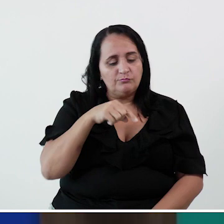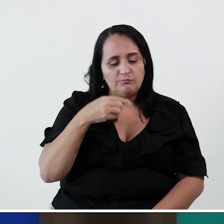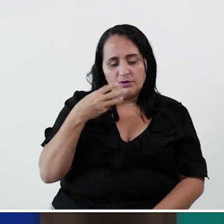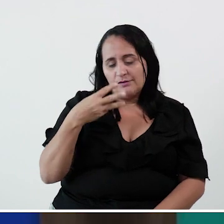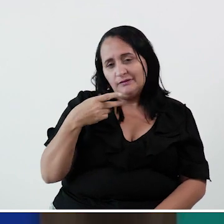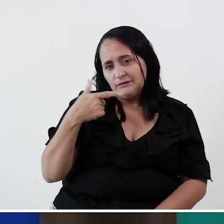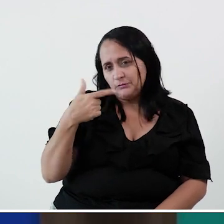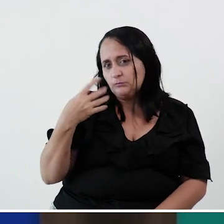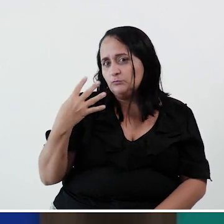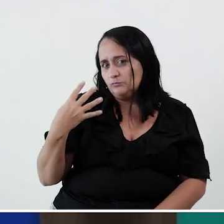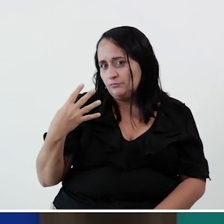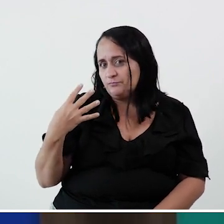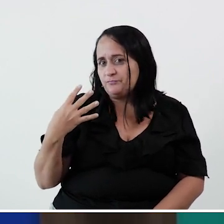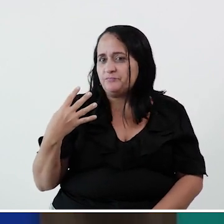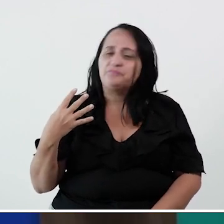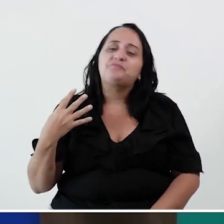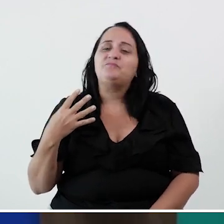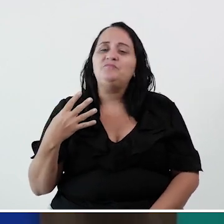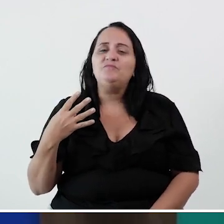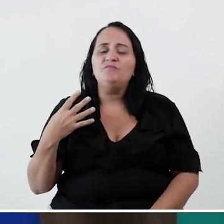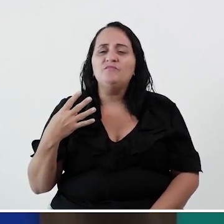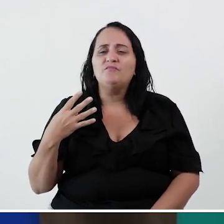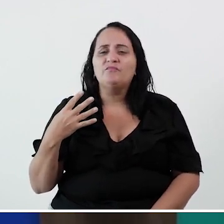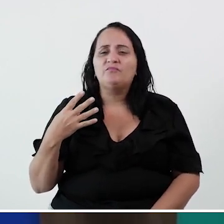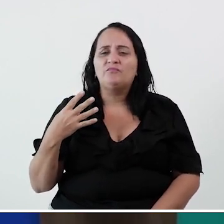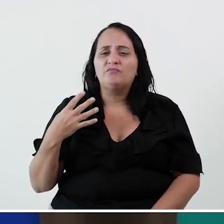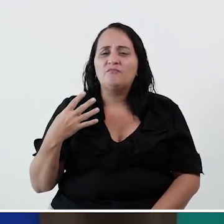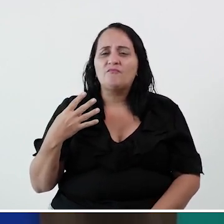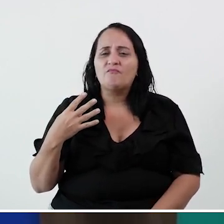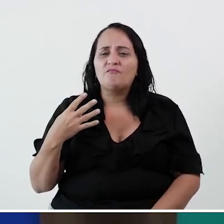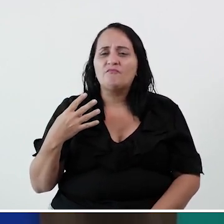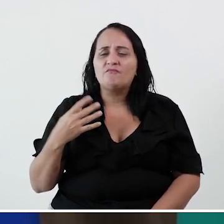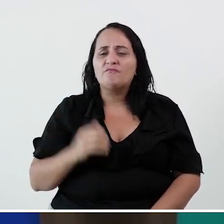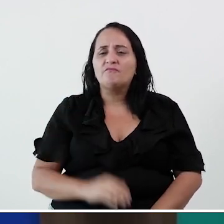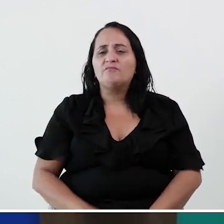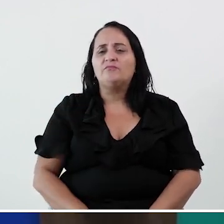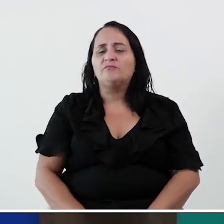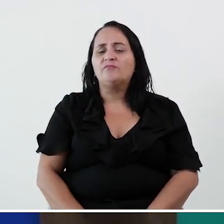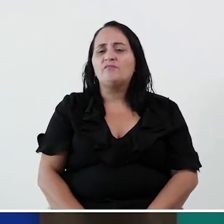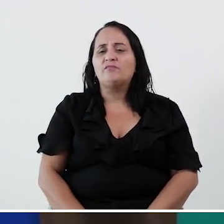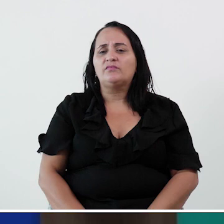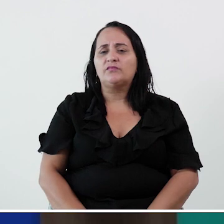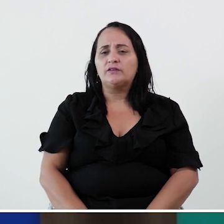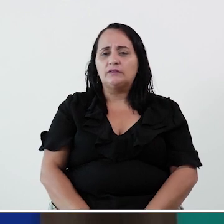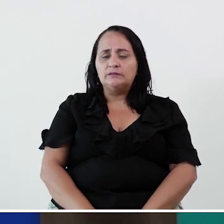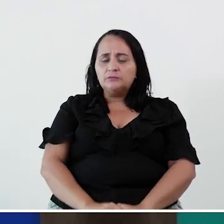324. Outra forma de representar essa dízima,